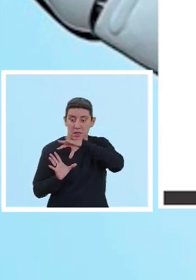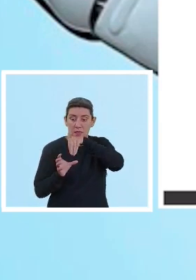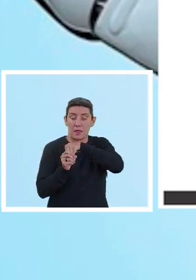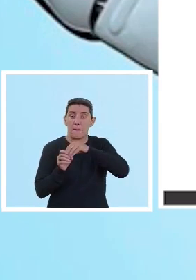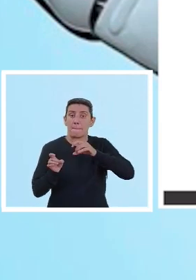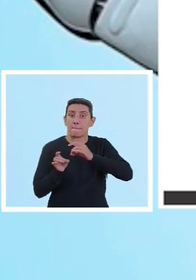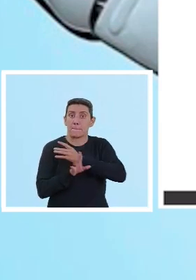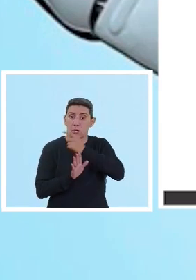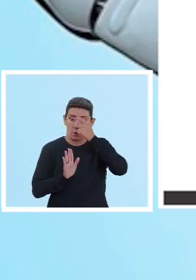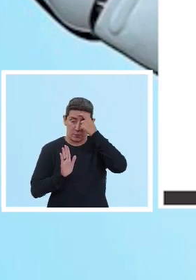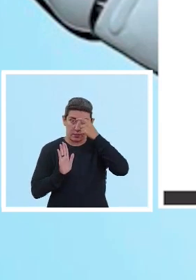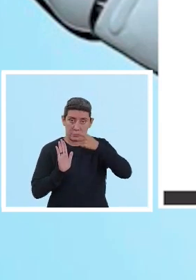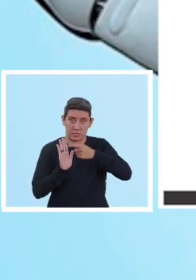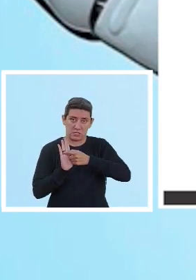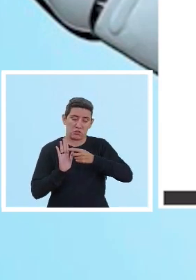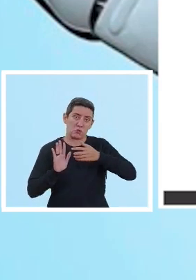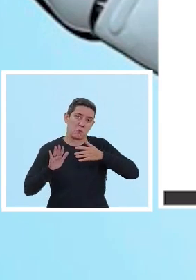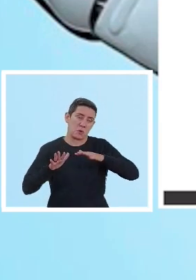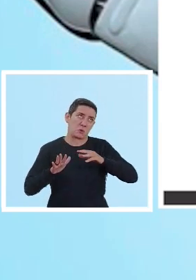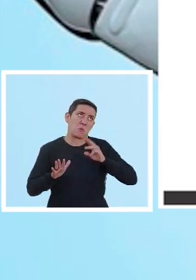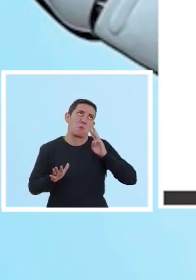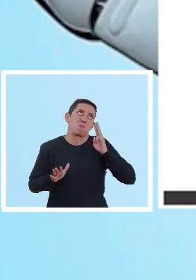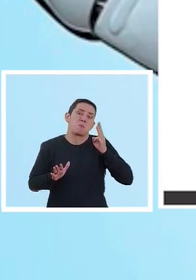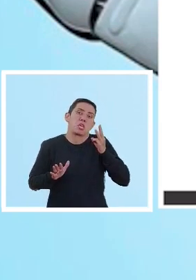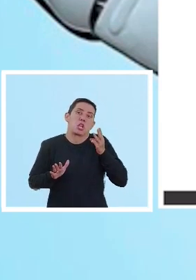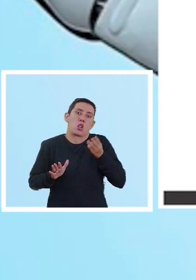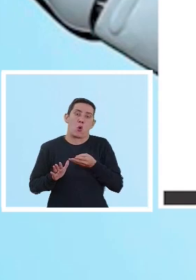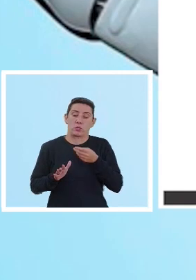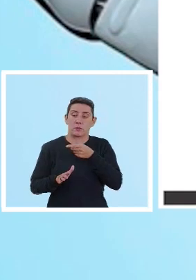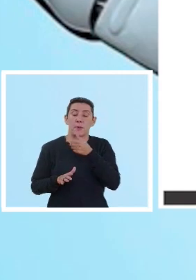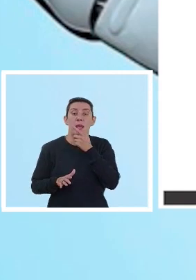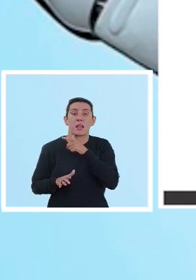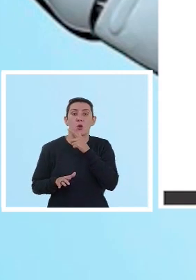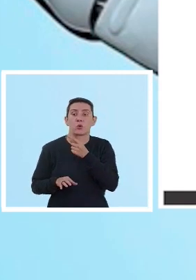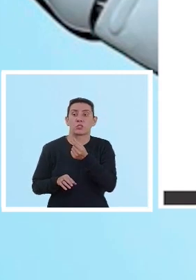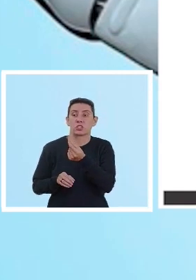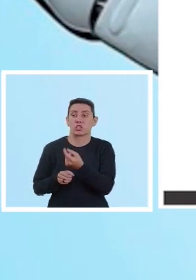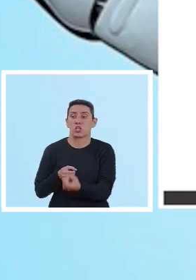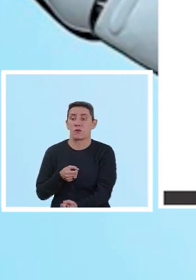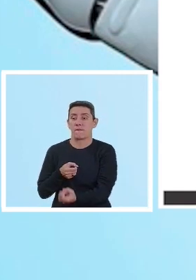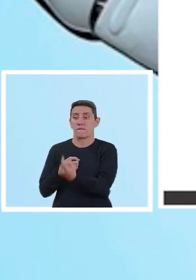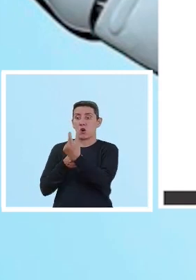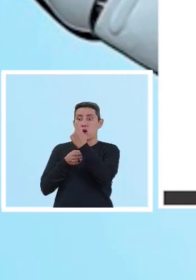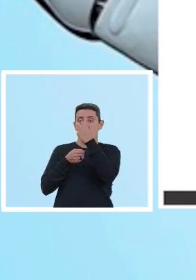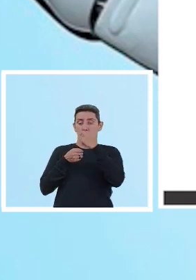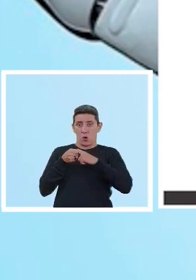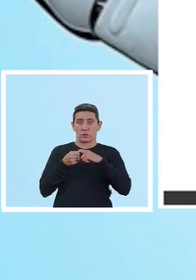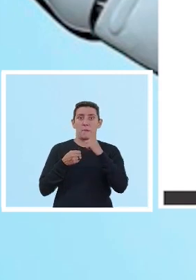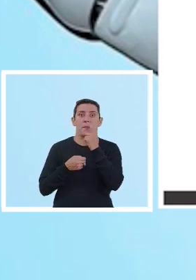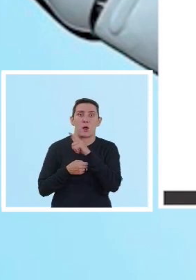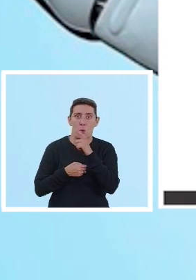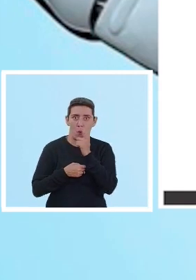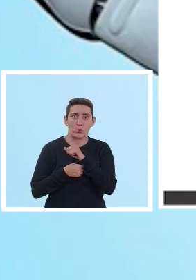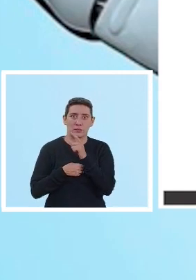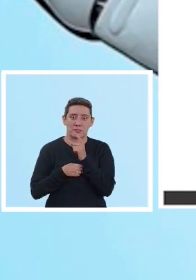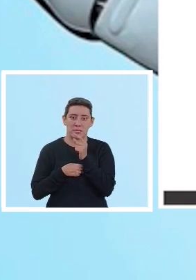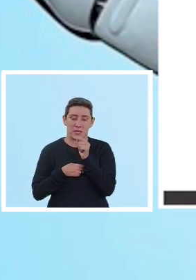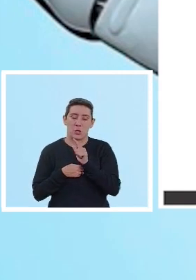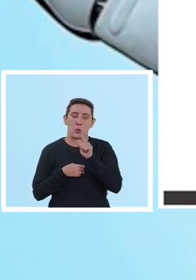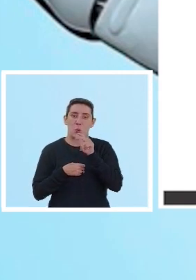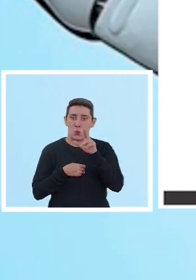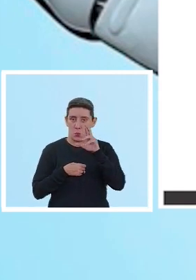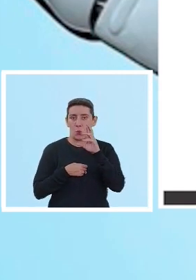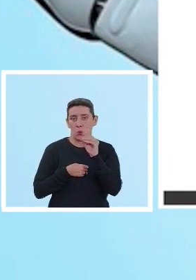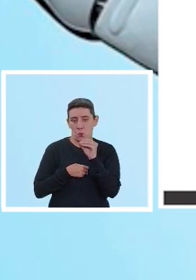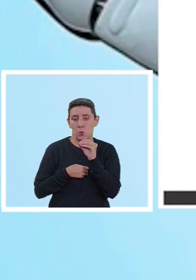artificial que custa na casa dos milhões para ele te gerar um rendimento na casa dos milhares É